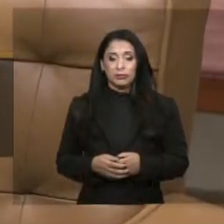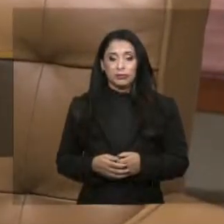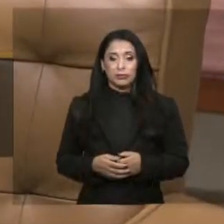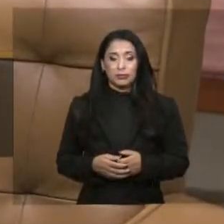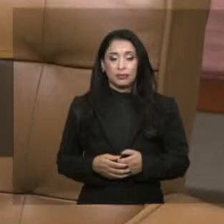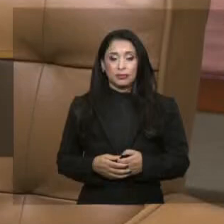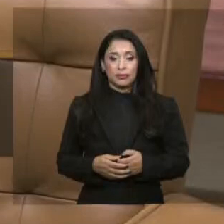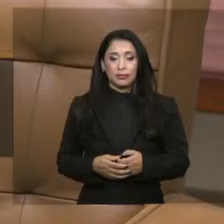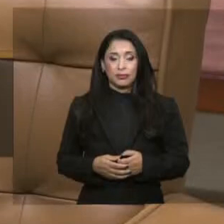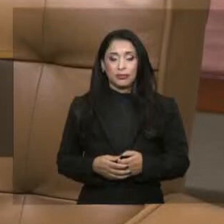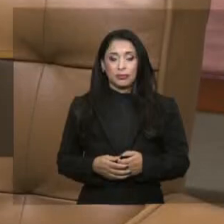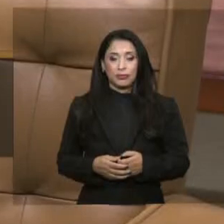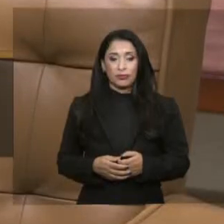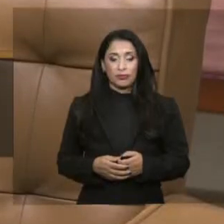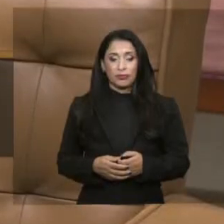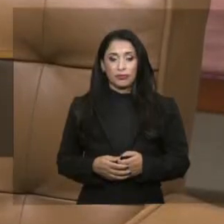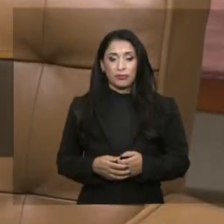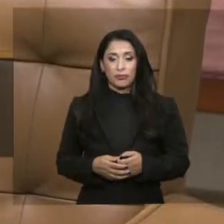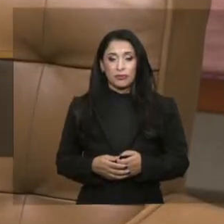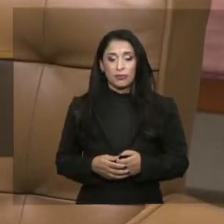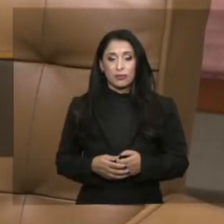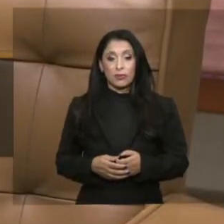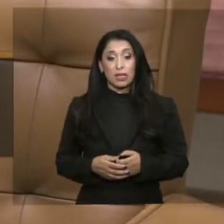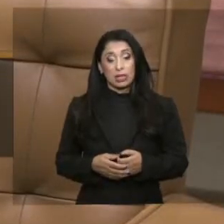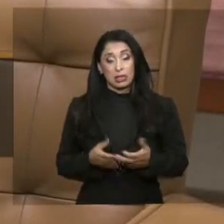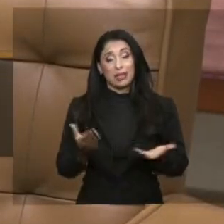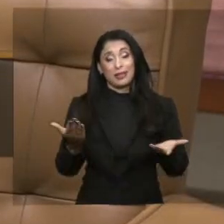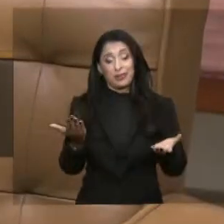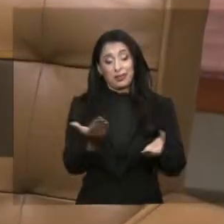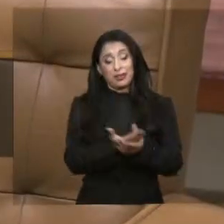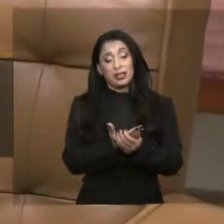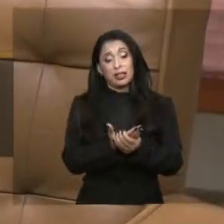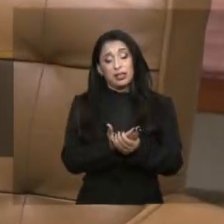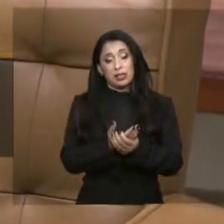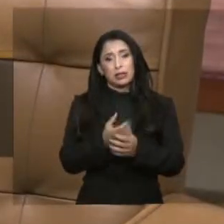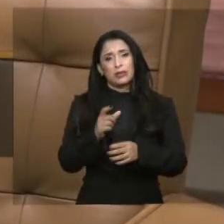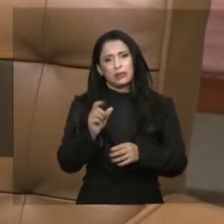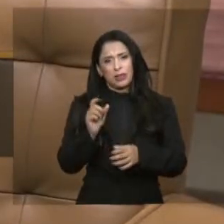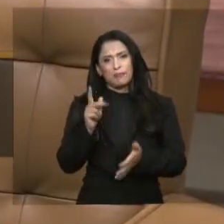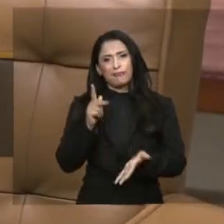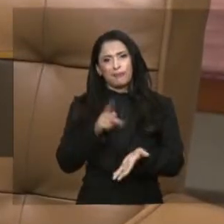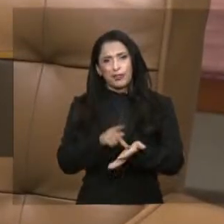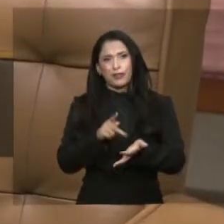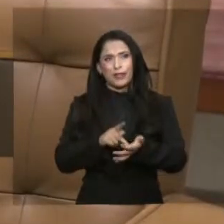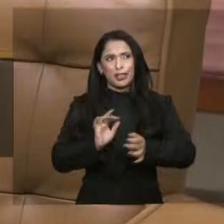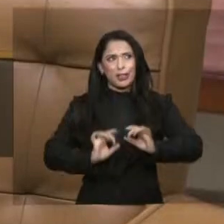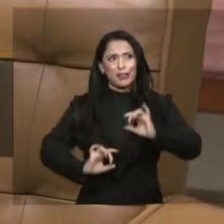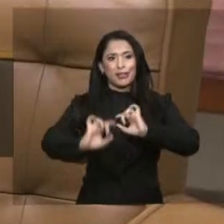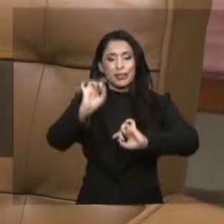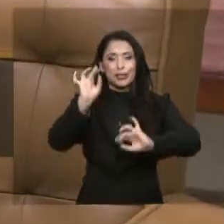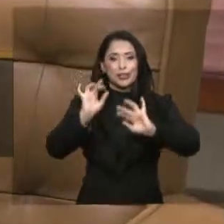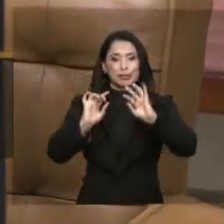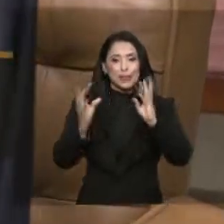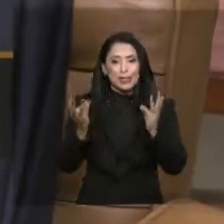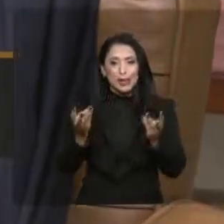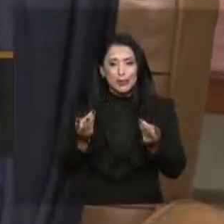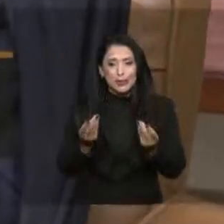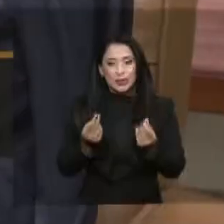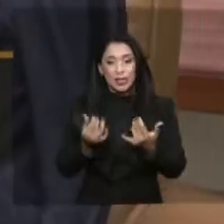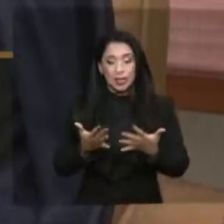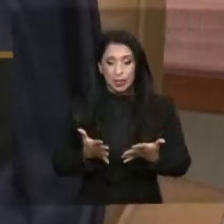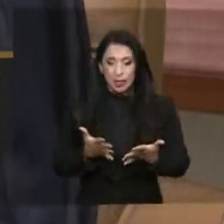aqui a gente tem esse caso que, de fato, é extremamente peculiar e extremamente delicado. Mas eu não quero